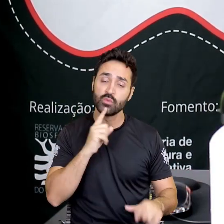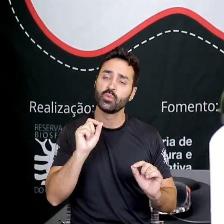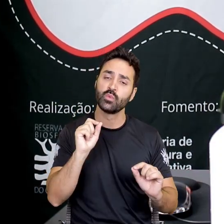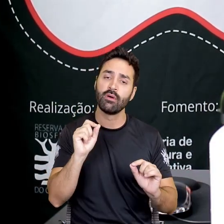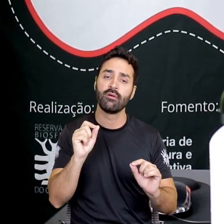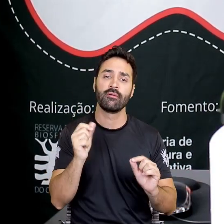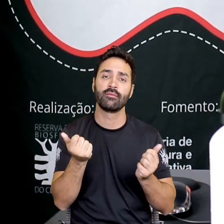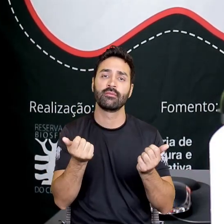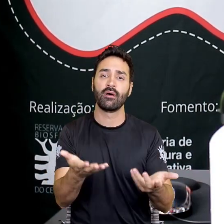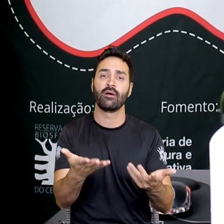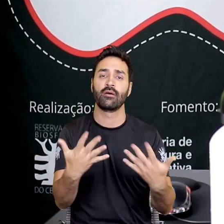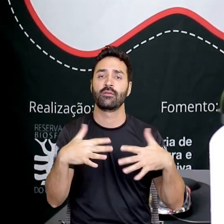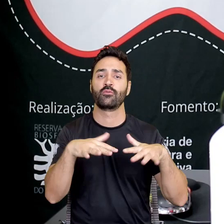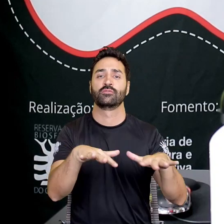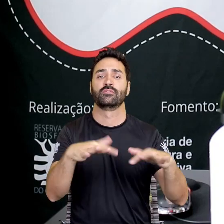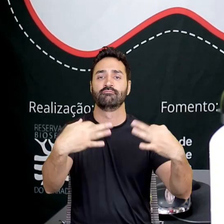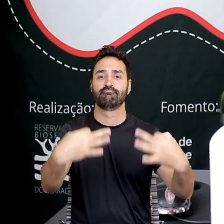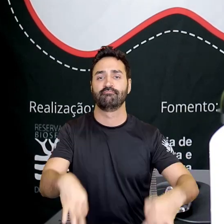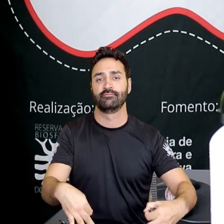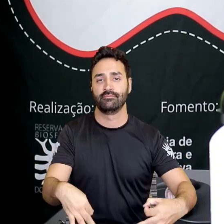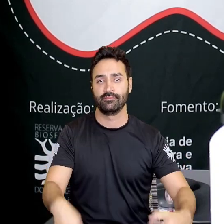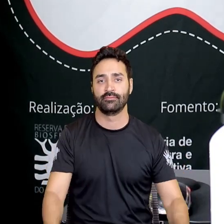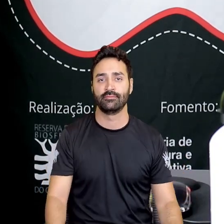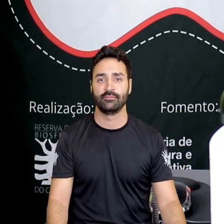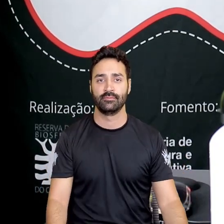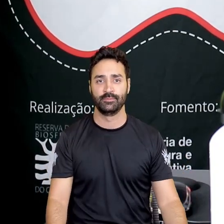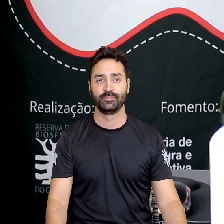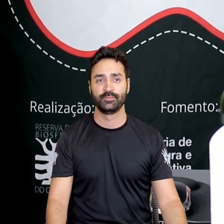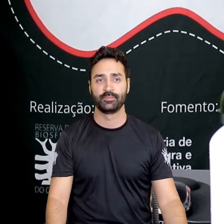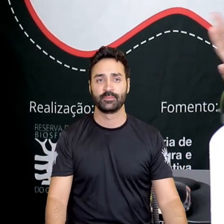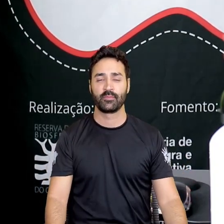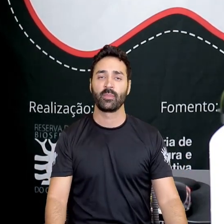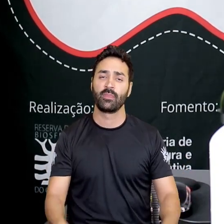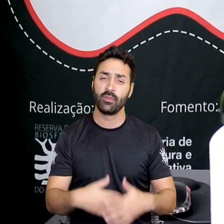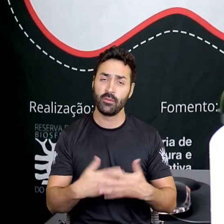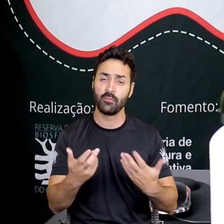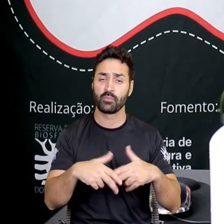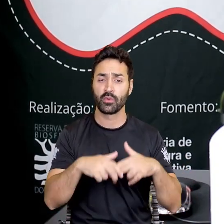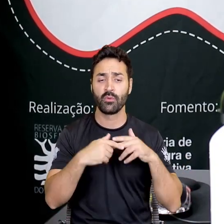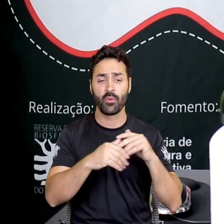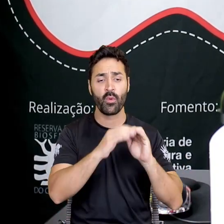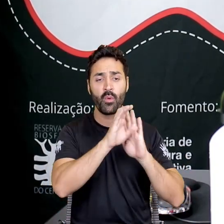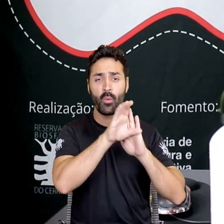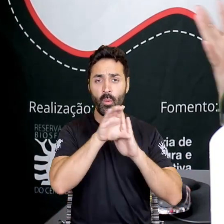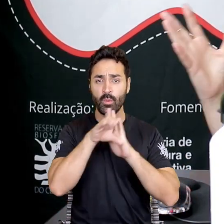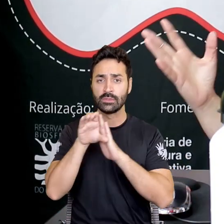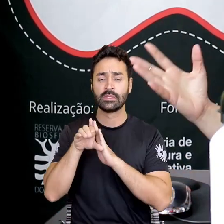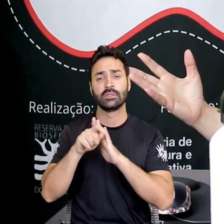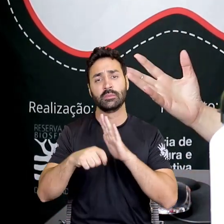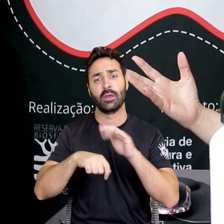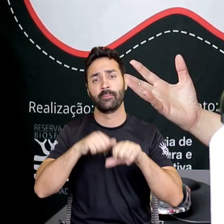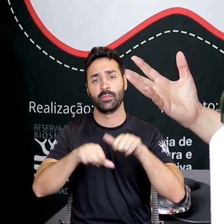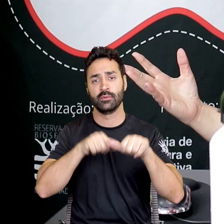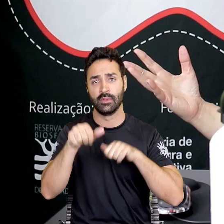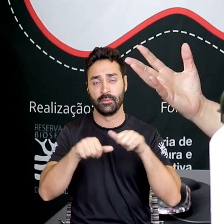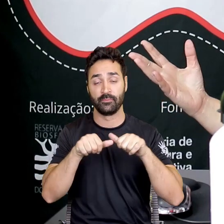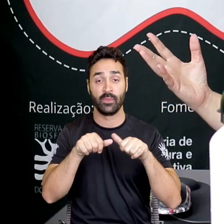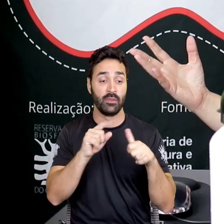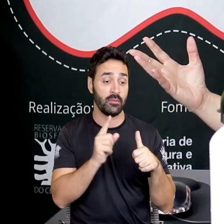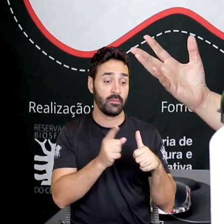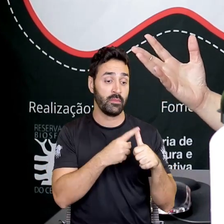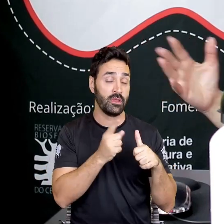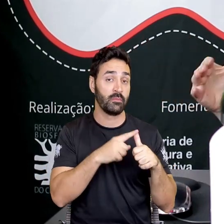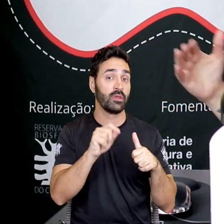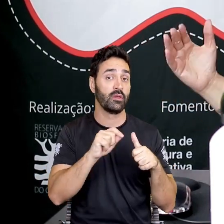necessária. Certo? Então, são conceitos que a gente precisa mudar. Então, o primeiro que a gente teve que mudar lá foi